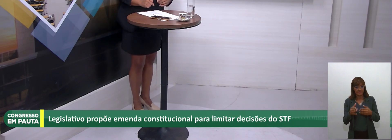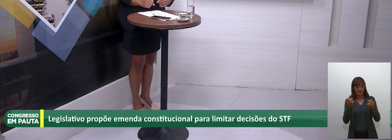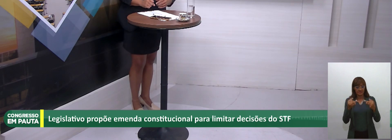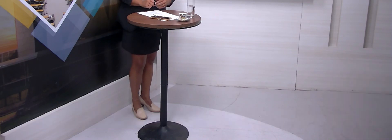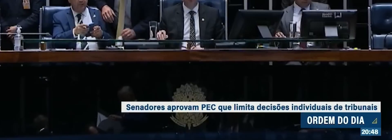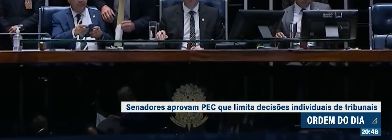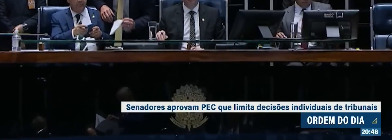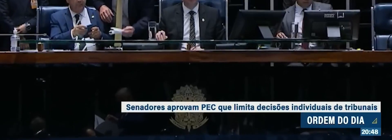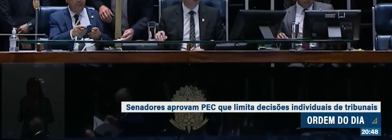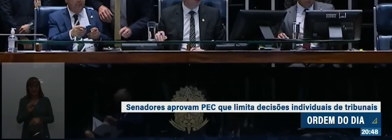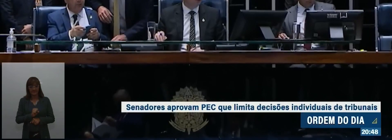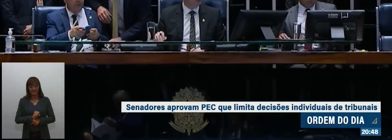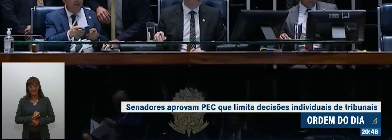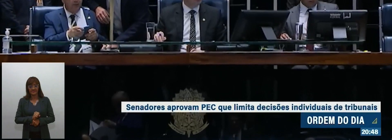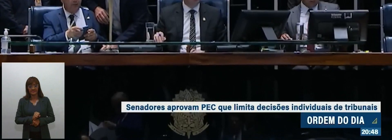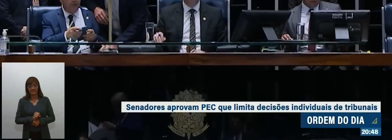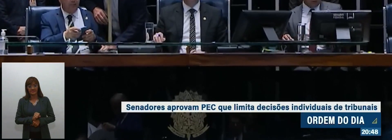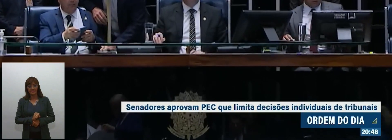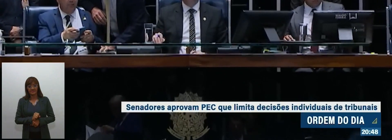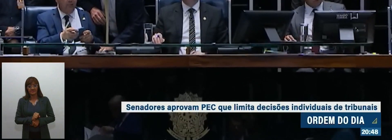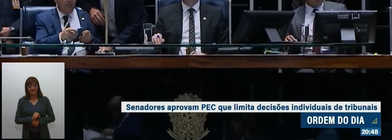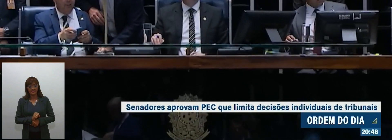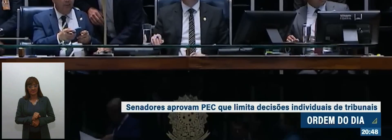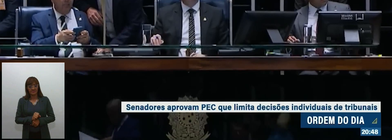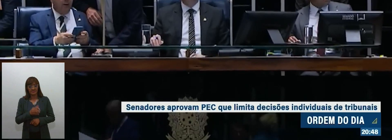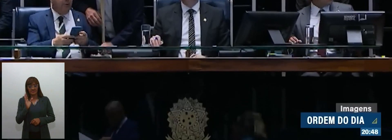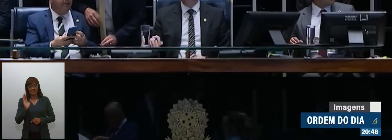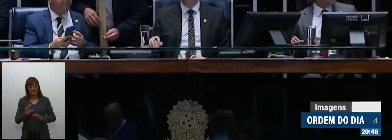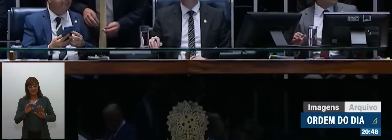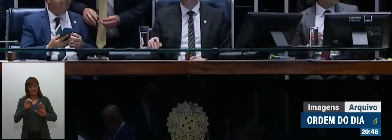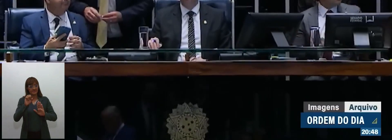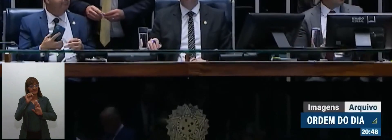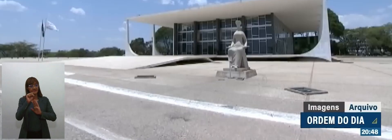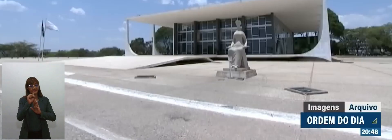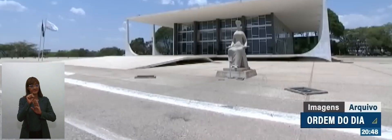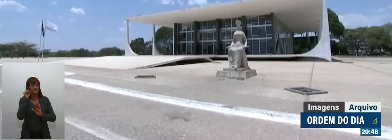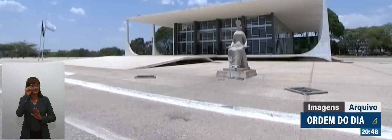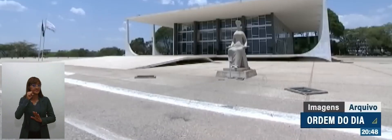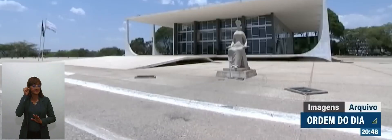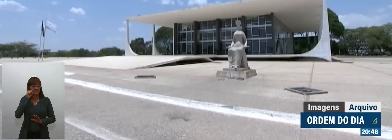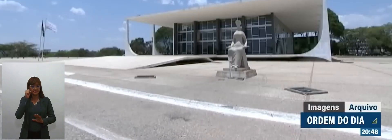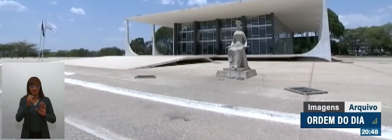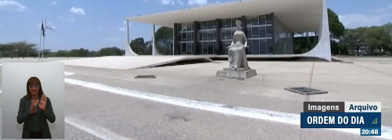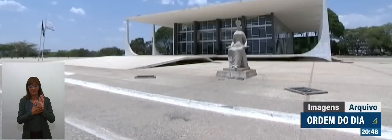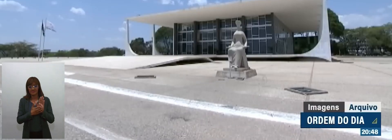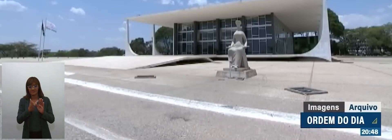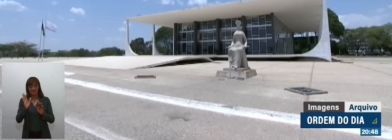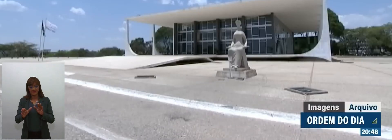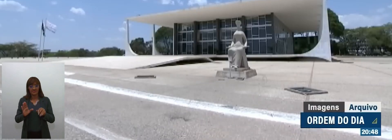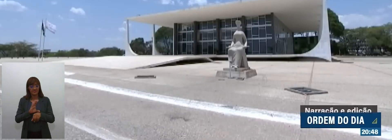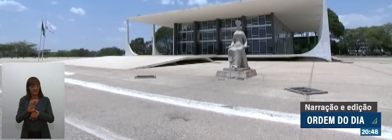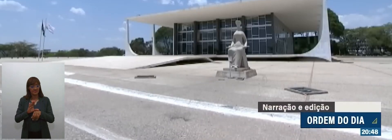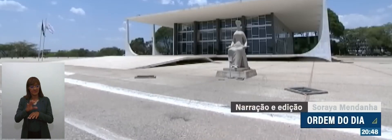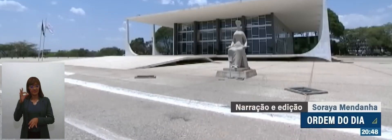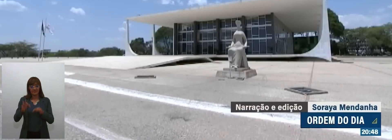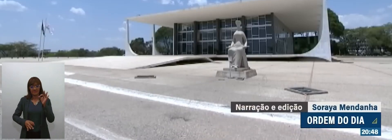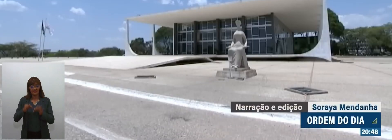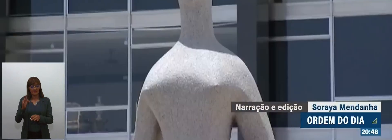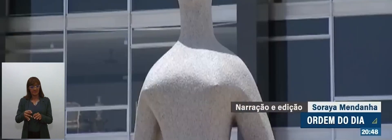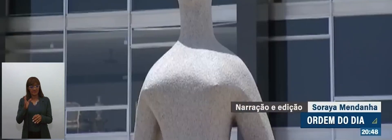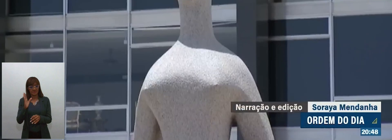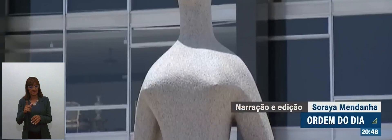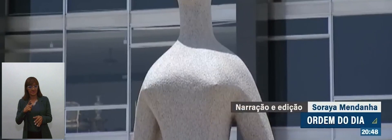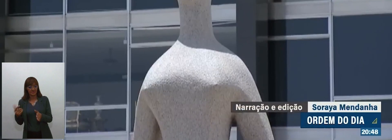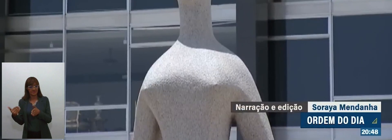olhadinha. Os senadores aprovaram a proposta de emenda à Constituição que limita decisões monocráticas de tribunais